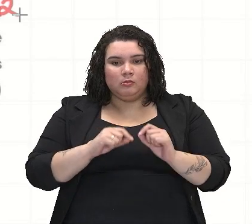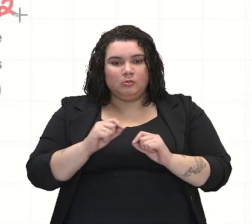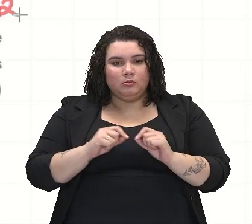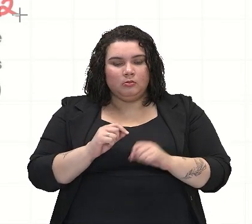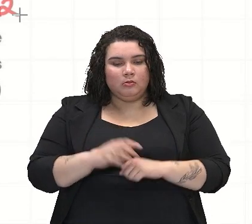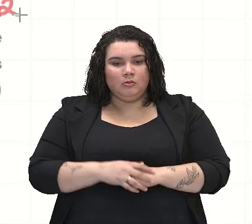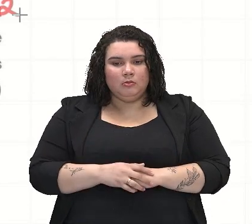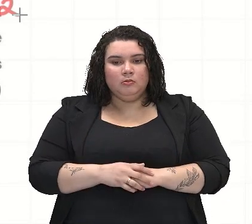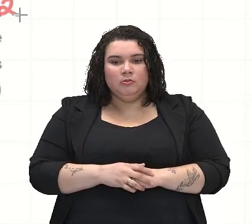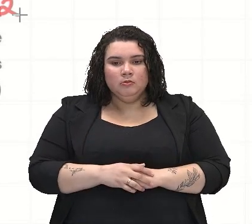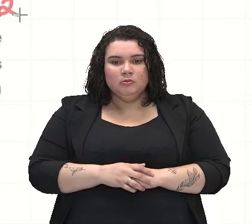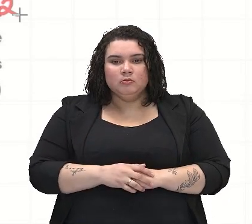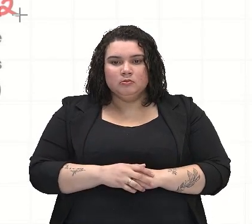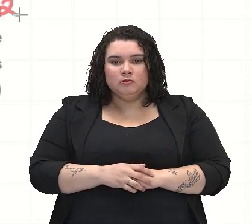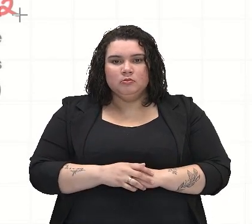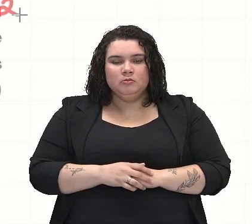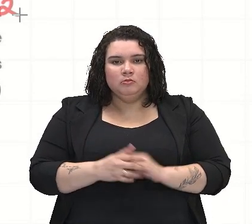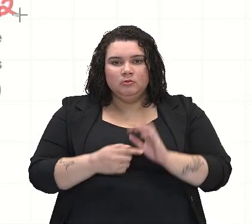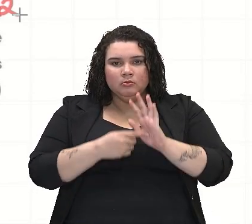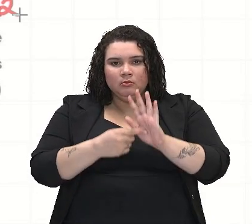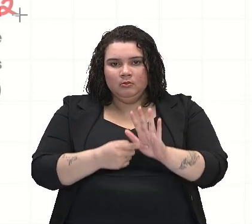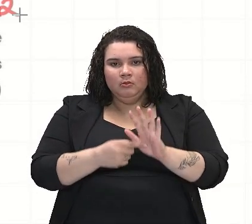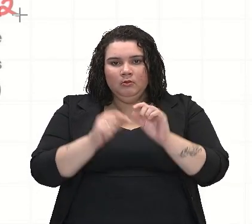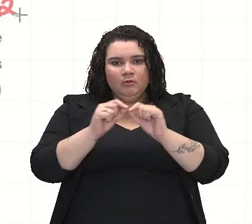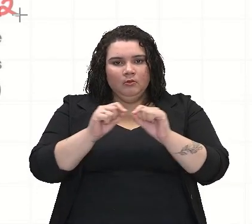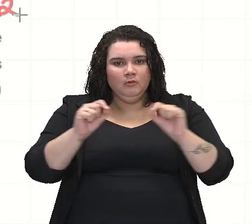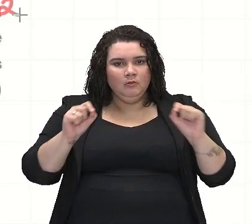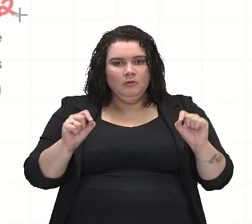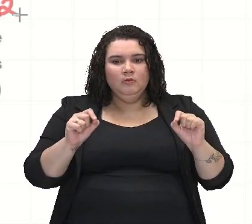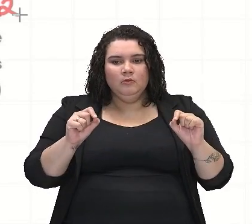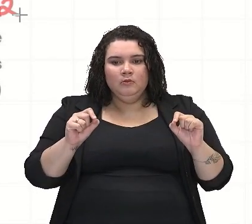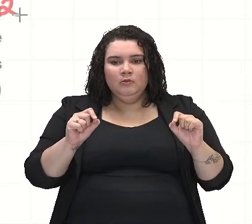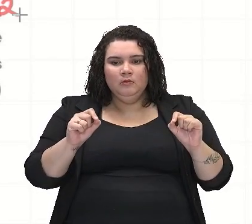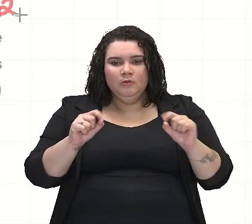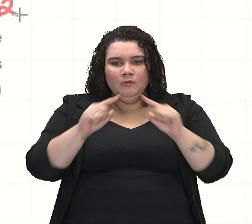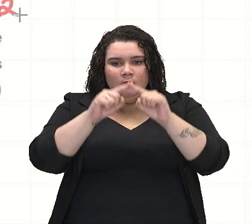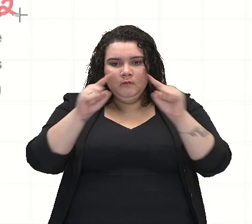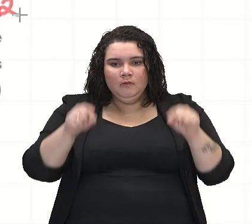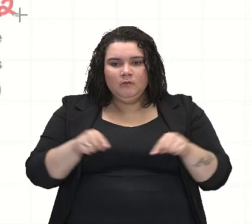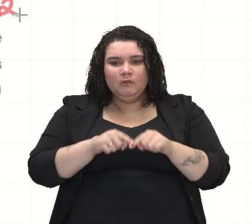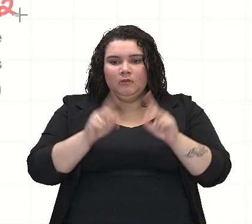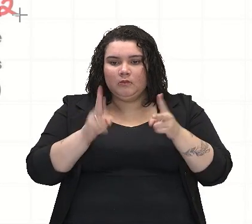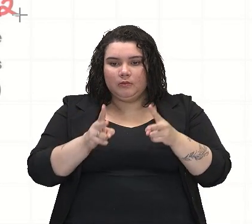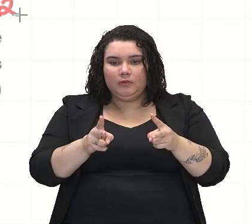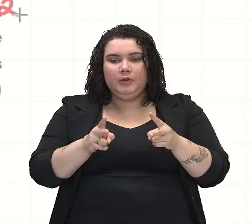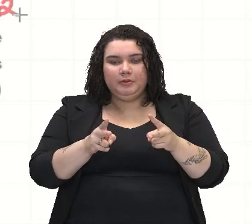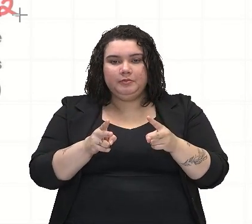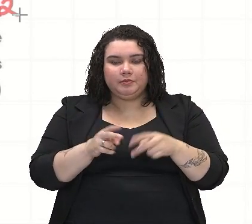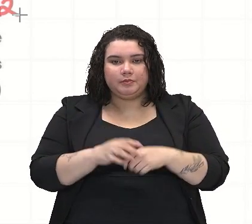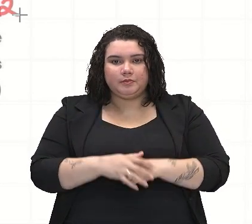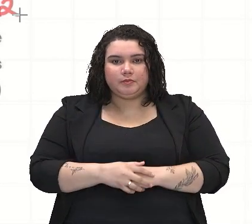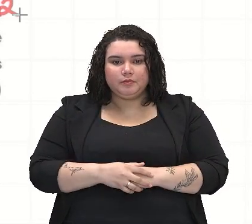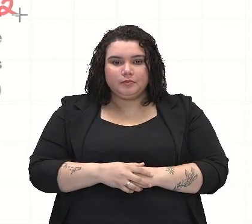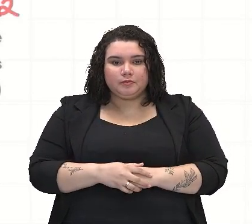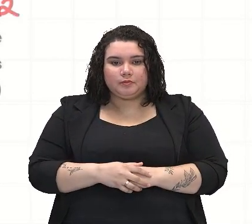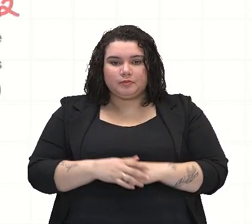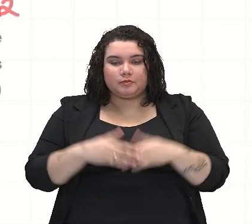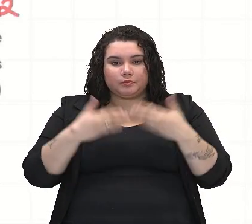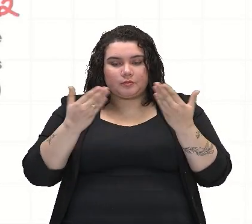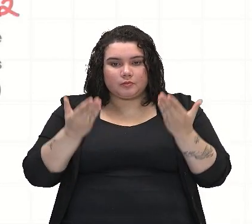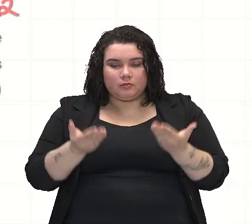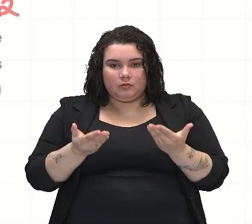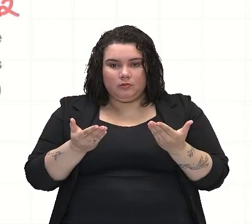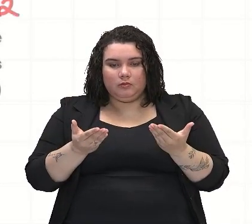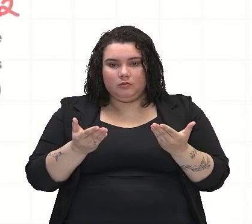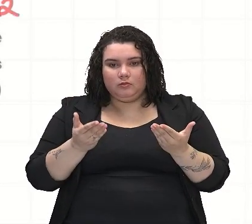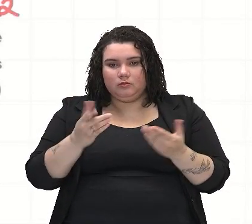ele transfere medidas, né? Nós conservamos a mesma abertura de um para o outro. Então, a distância aqui de